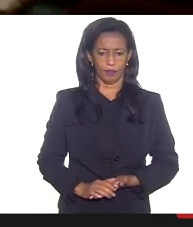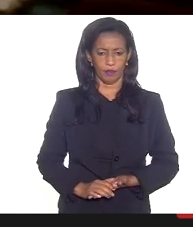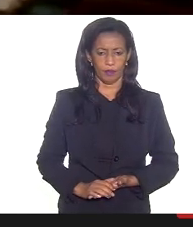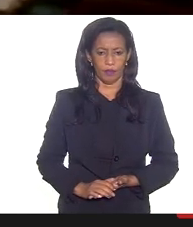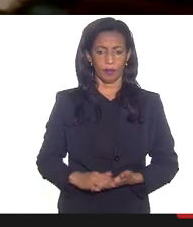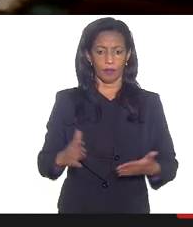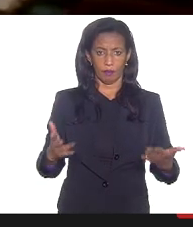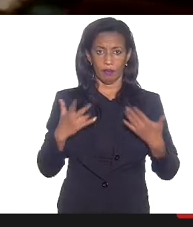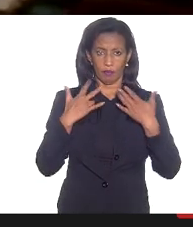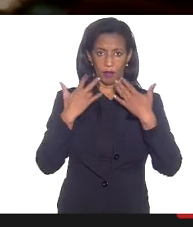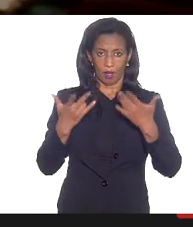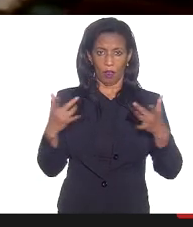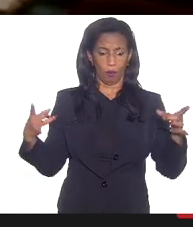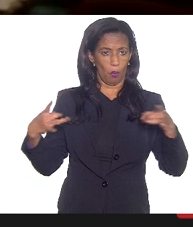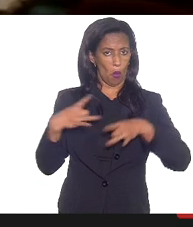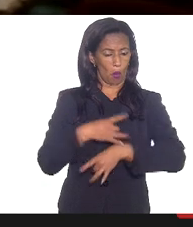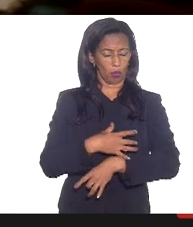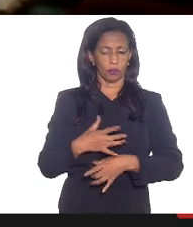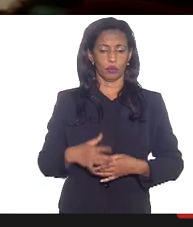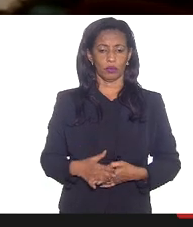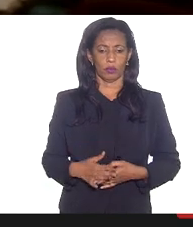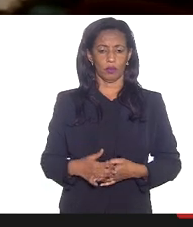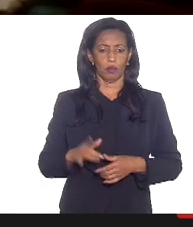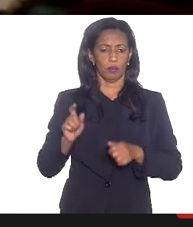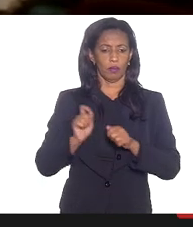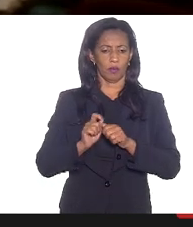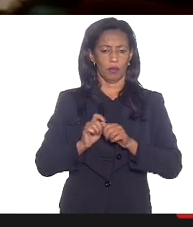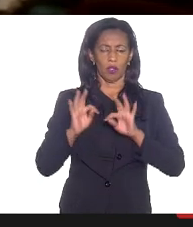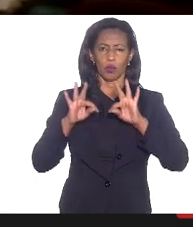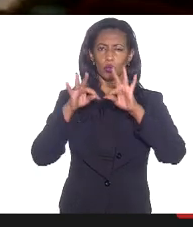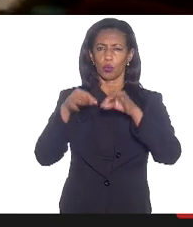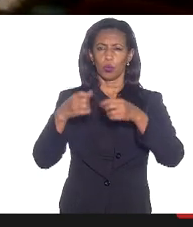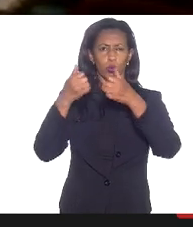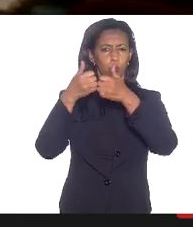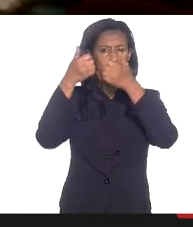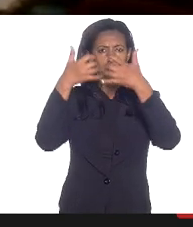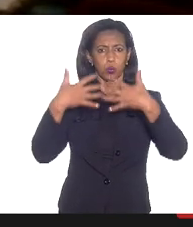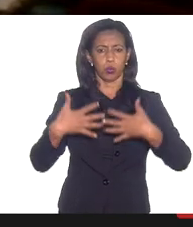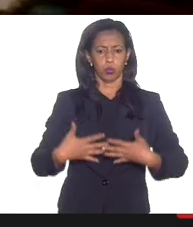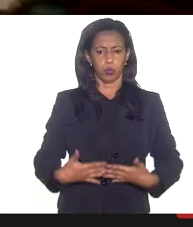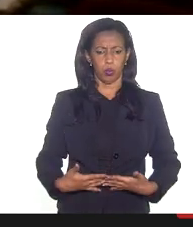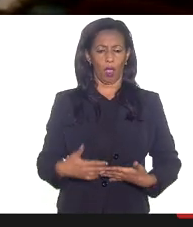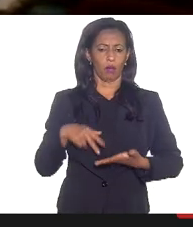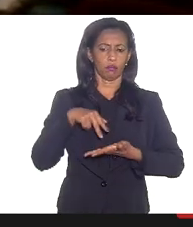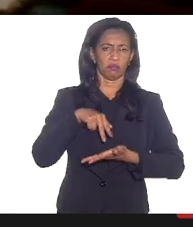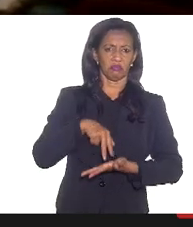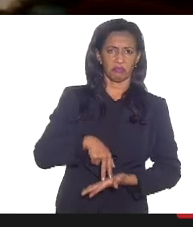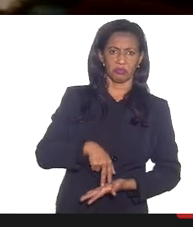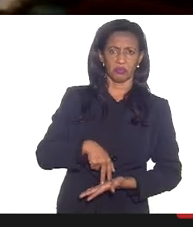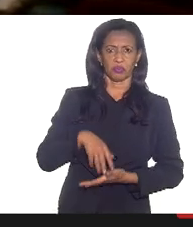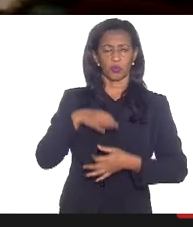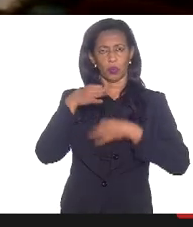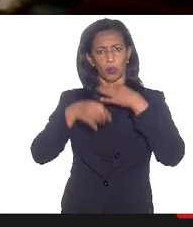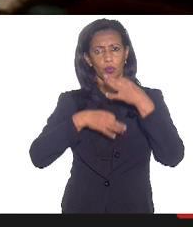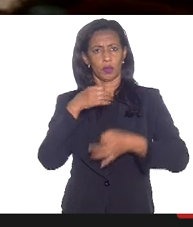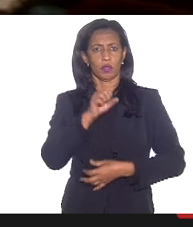que vai estar aqui à disposição para fazer todos os esclarecimentos e o posicionamento da